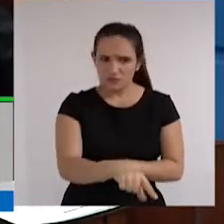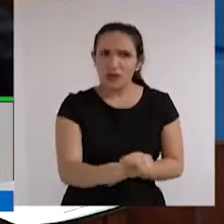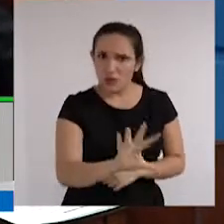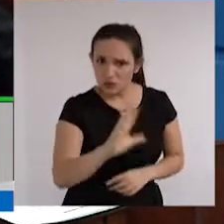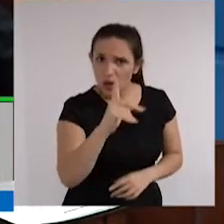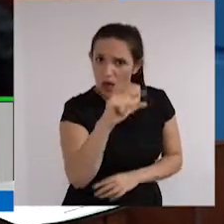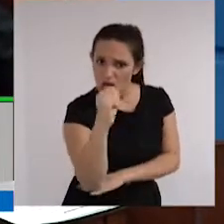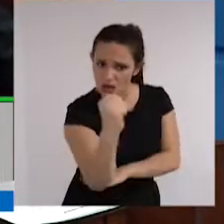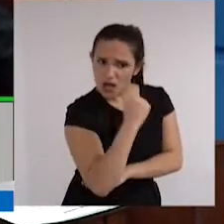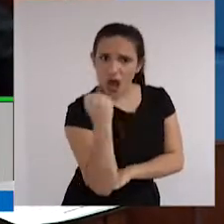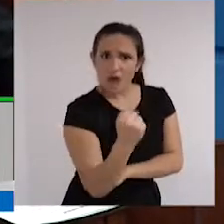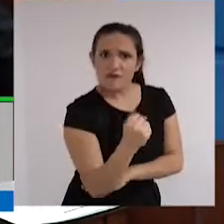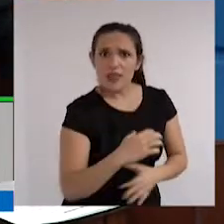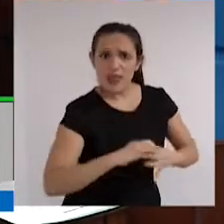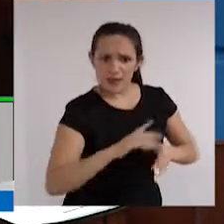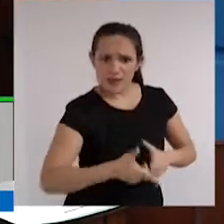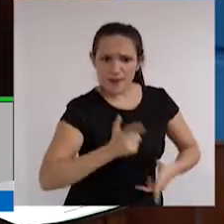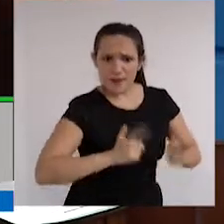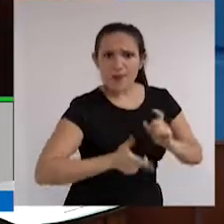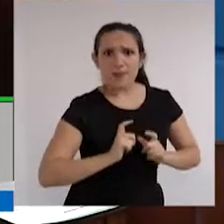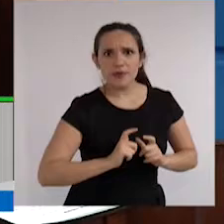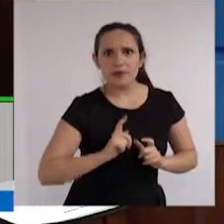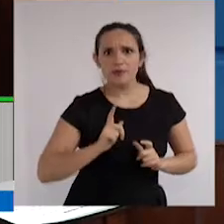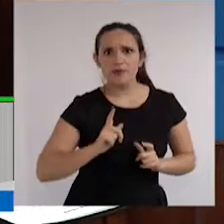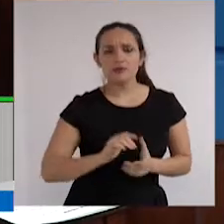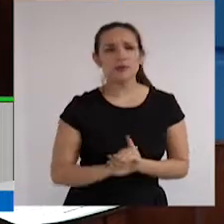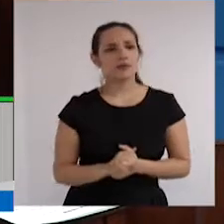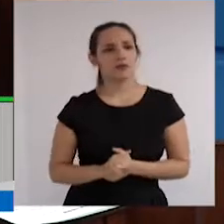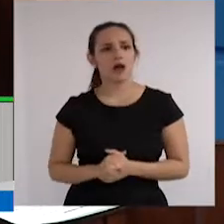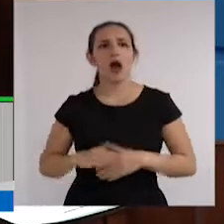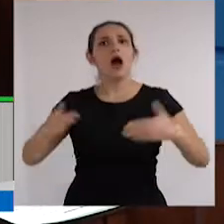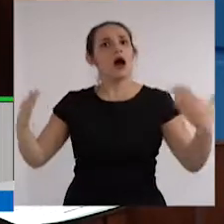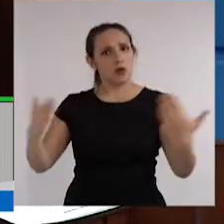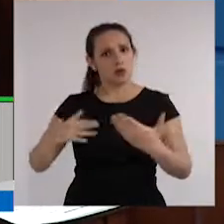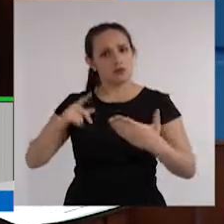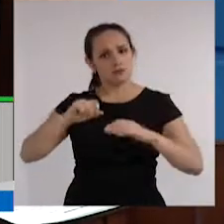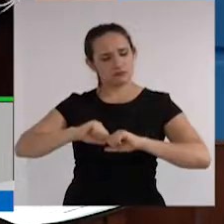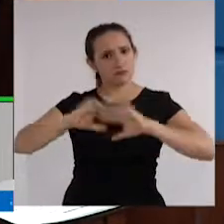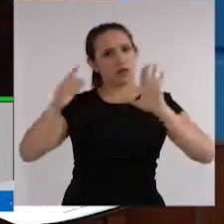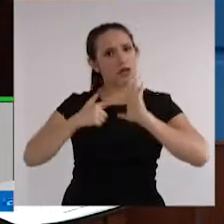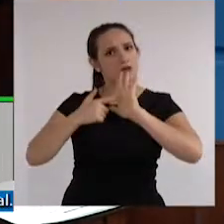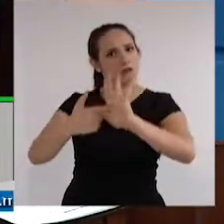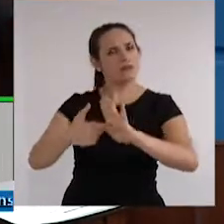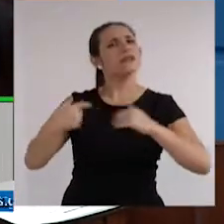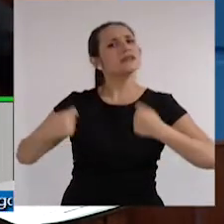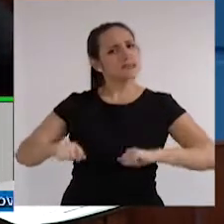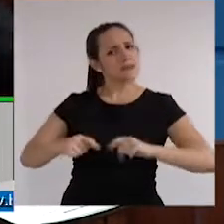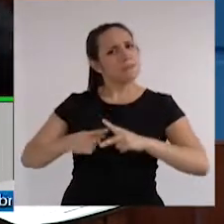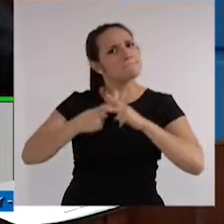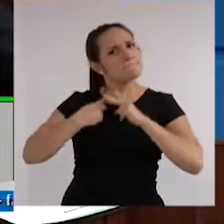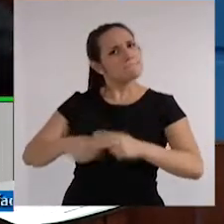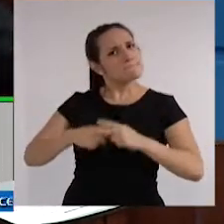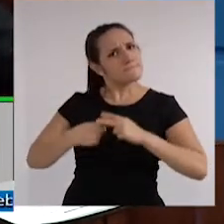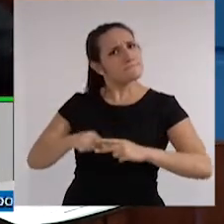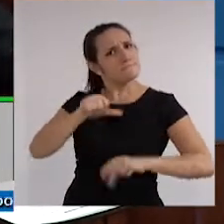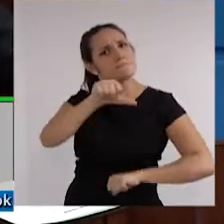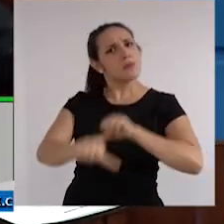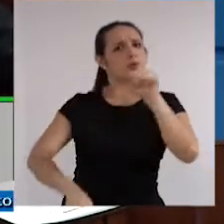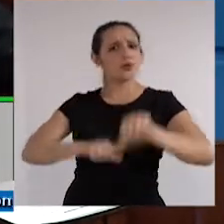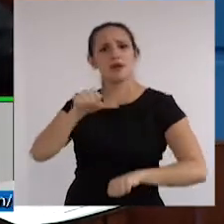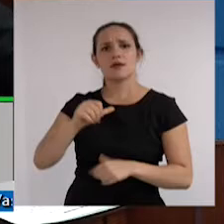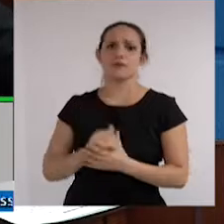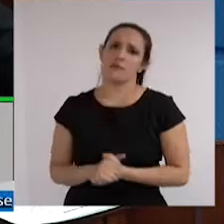essa, além de ser passada a limpo, ela precisa ser corrigida,